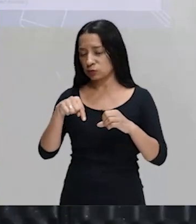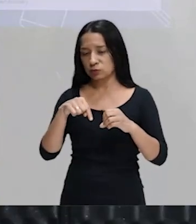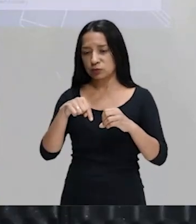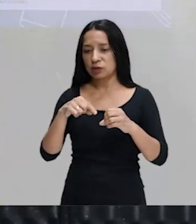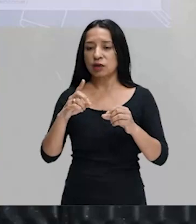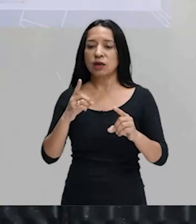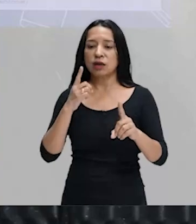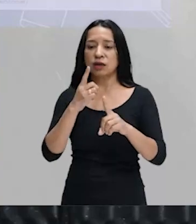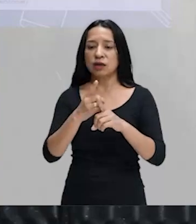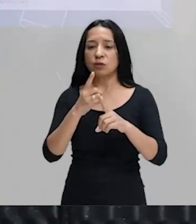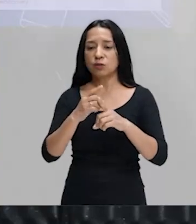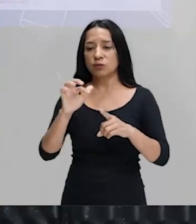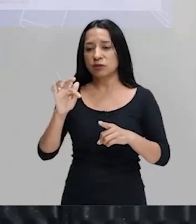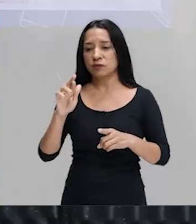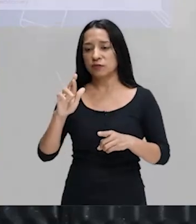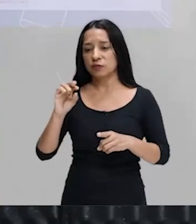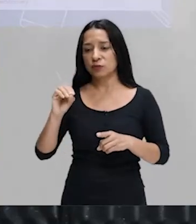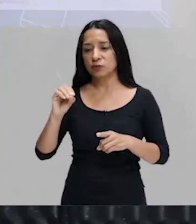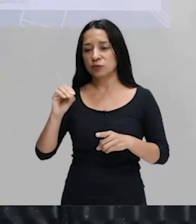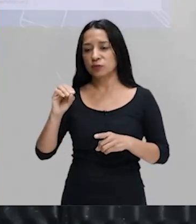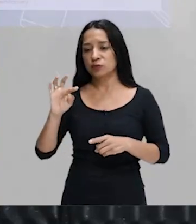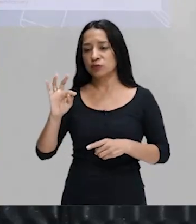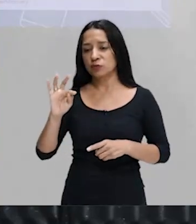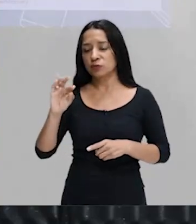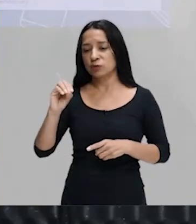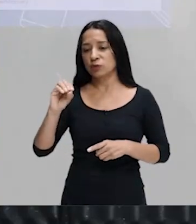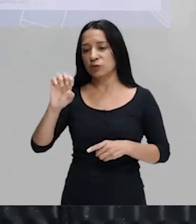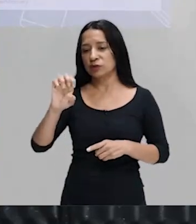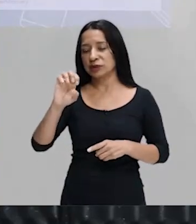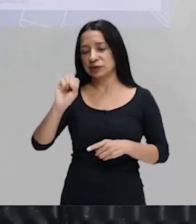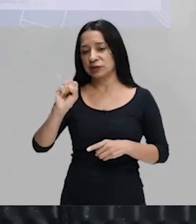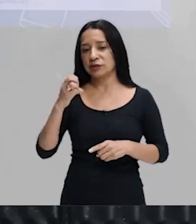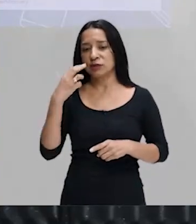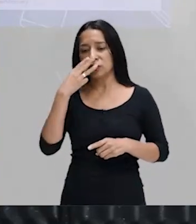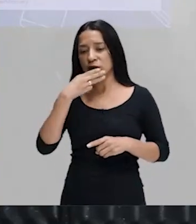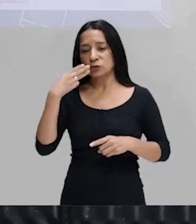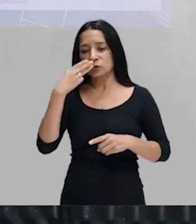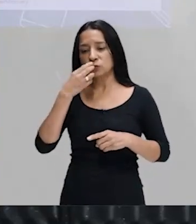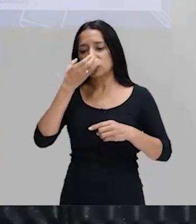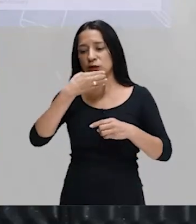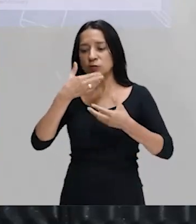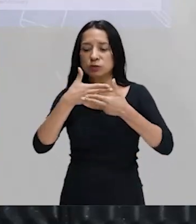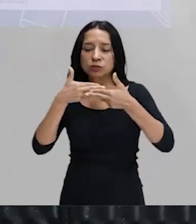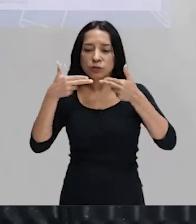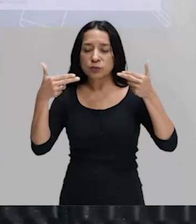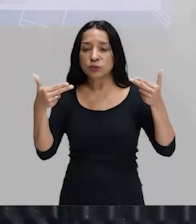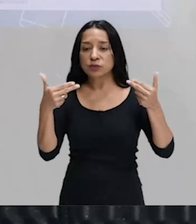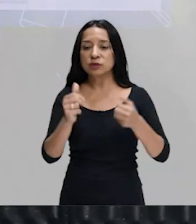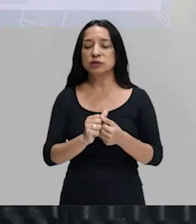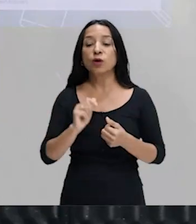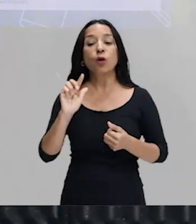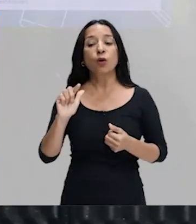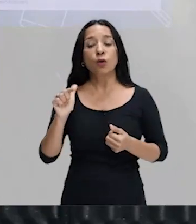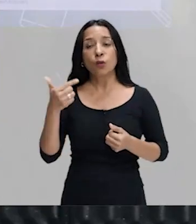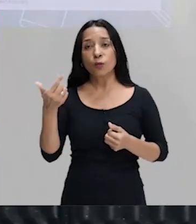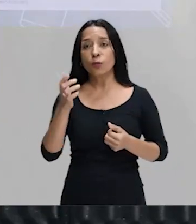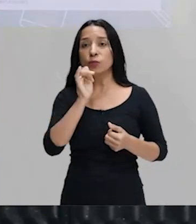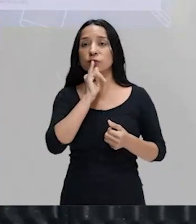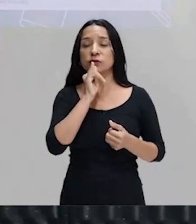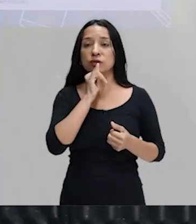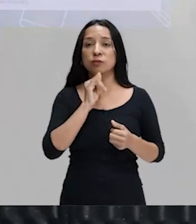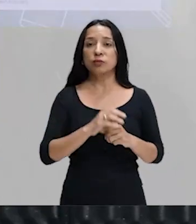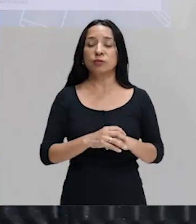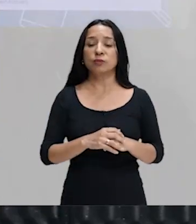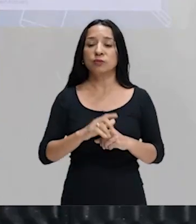gente encontra a frutose, pessoal, no açúcar das frutas, né? Um outro exemplo aqui, ó, é